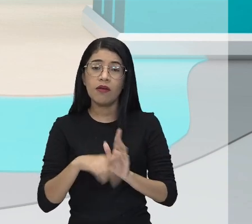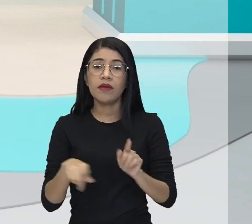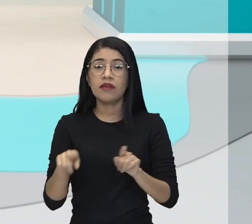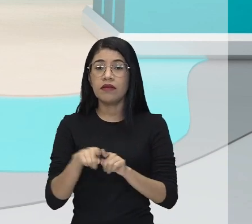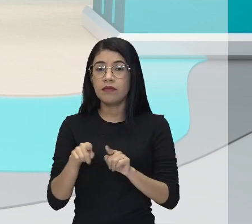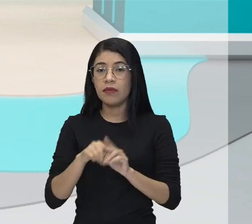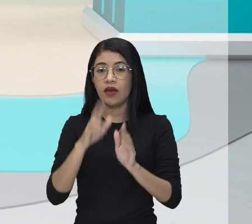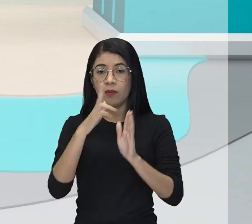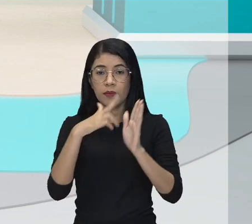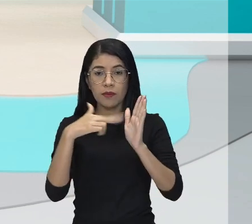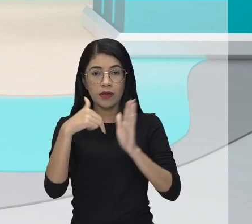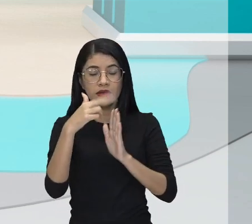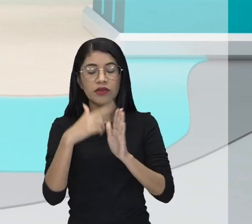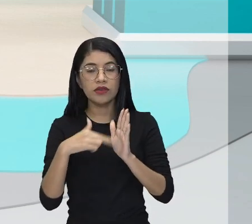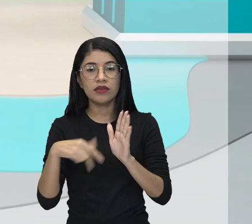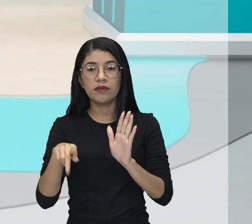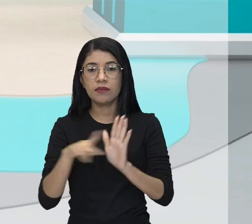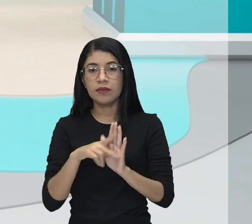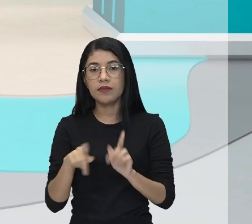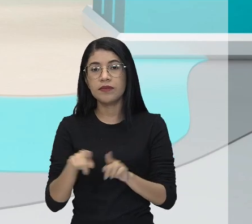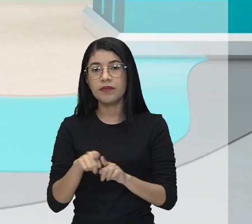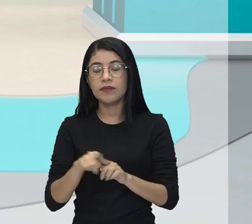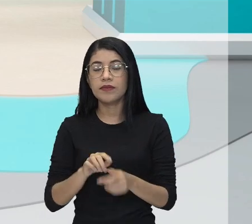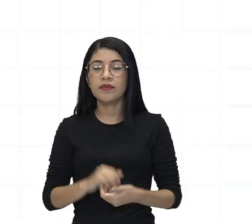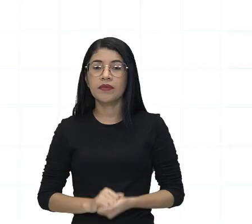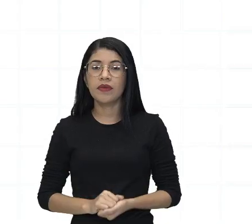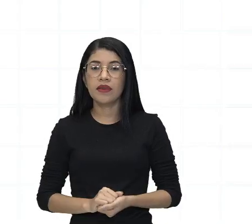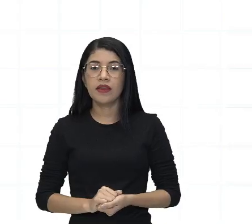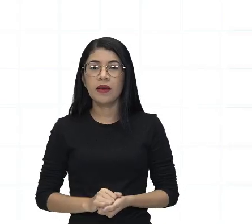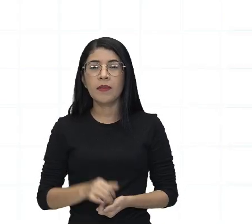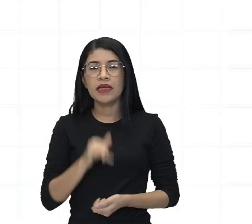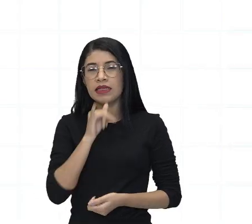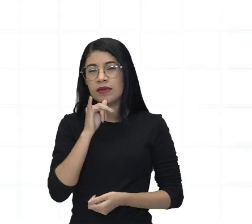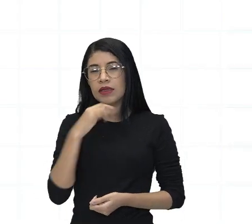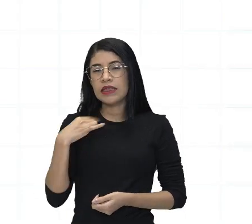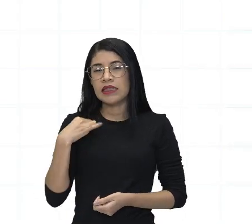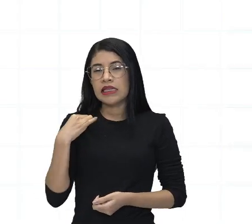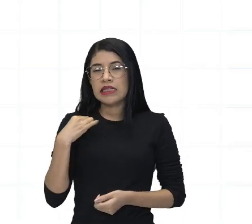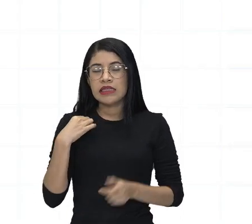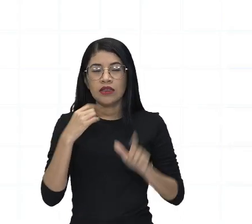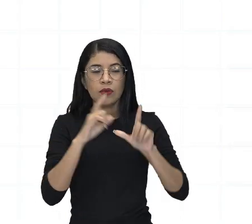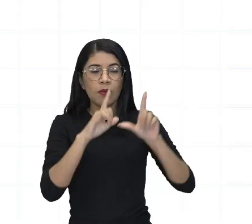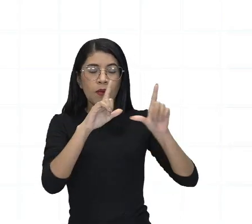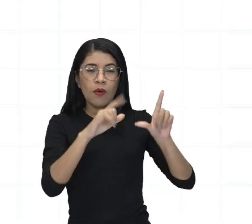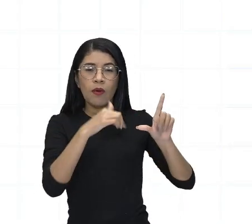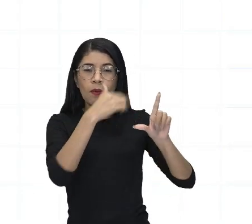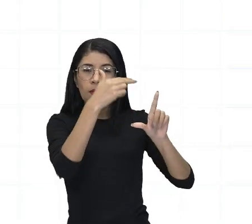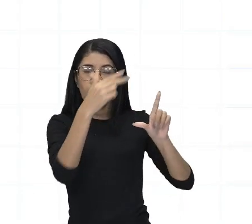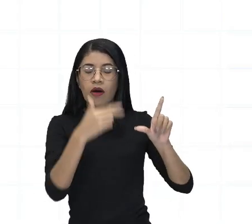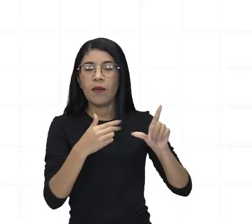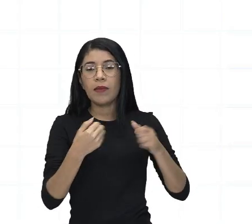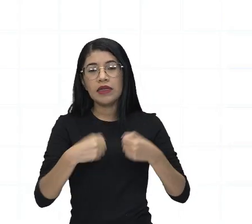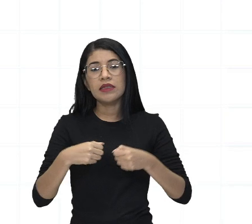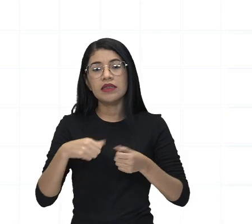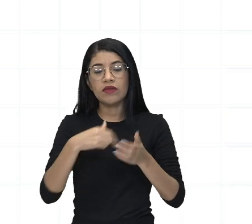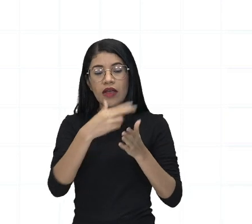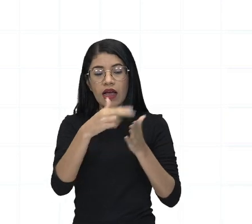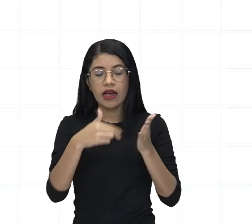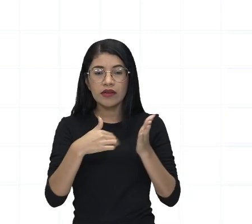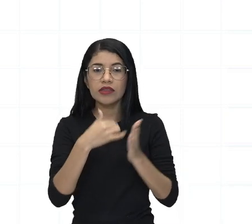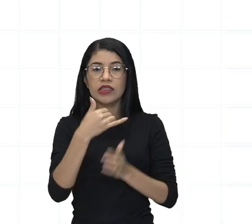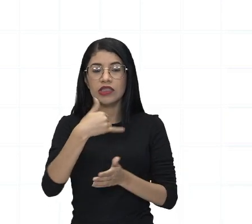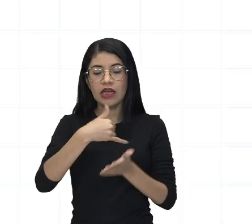específica. Se for uma tela, ou seja, um tecido, então ele vai procurar o quê? A tinta a óleo. Aí